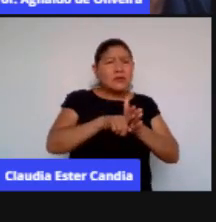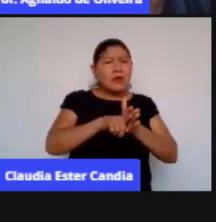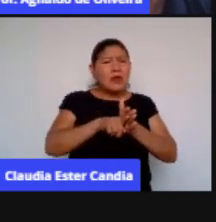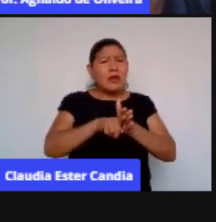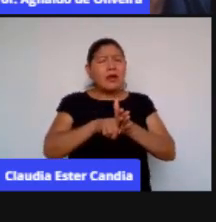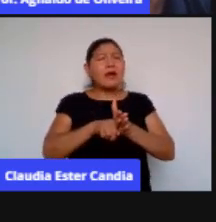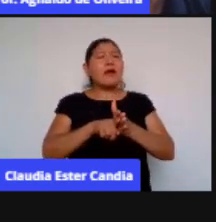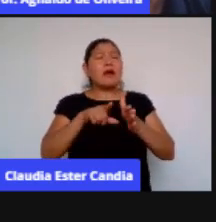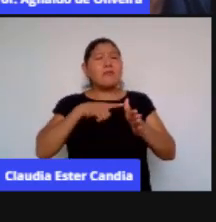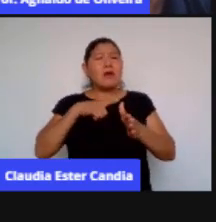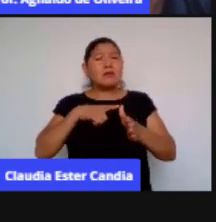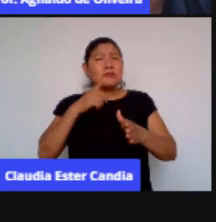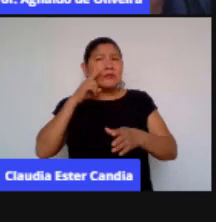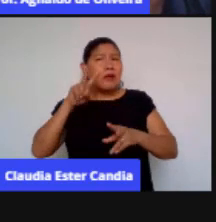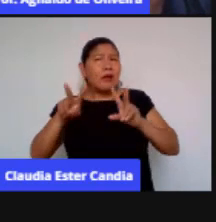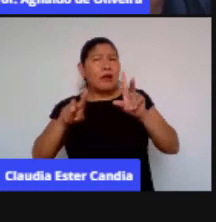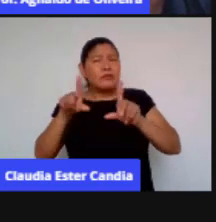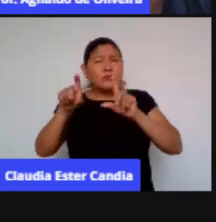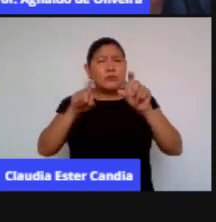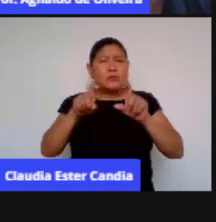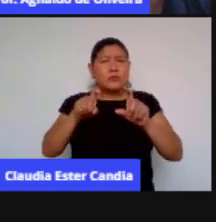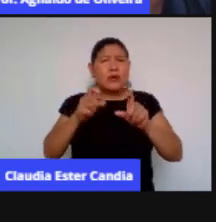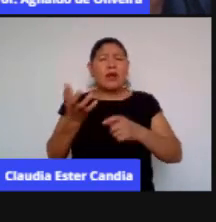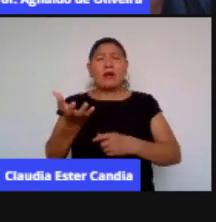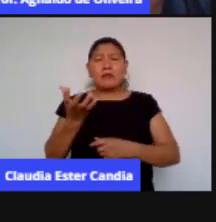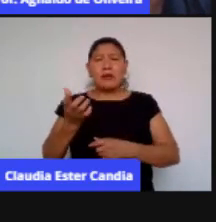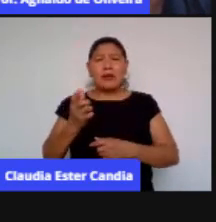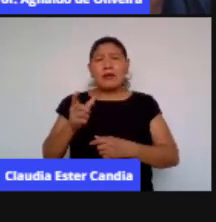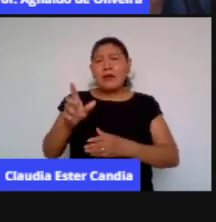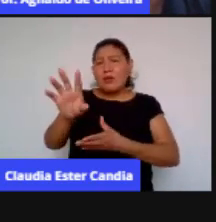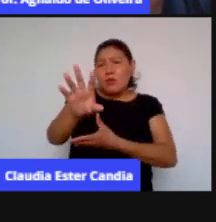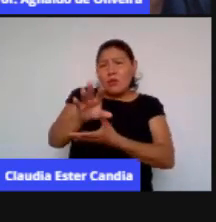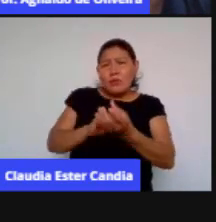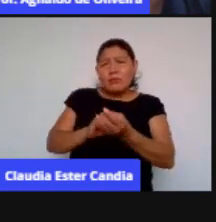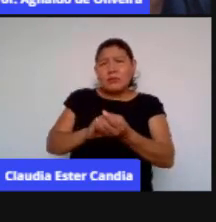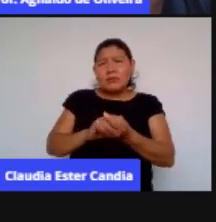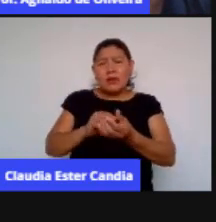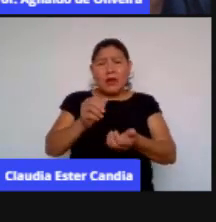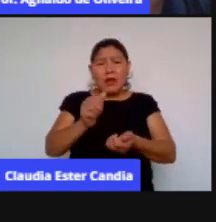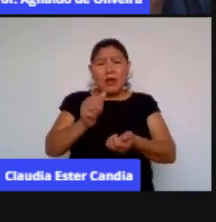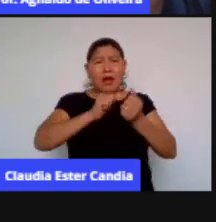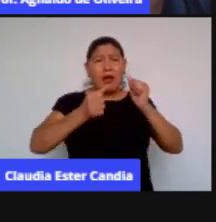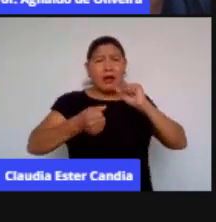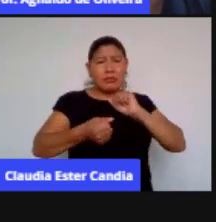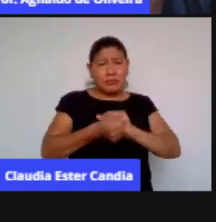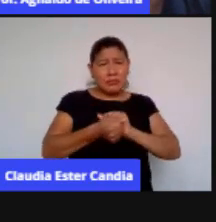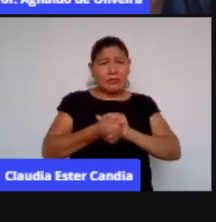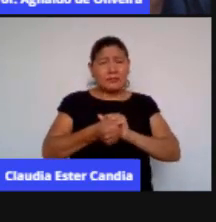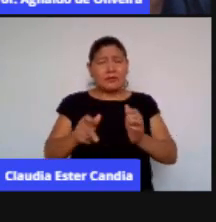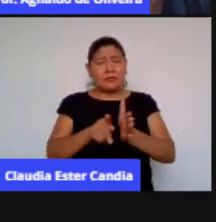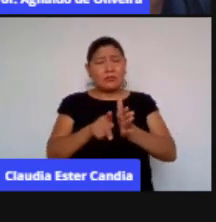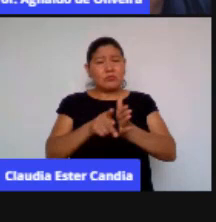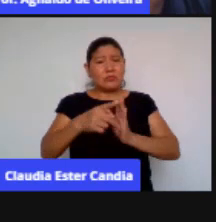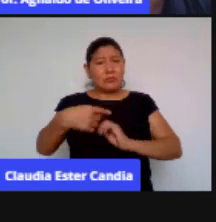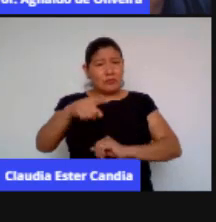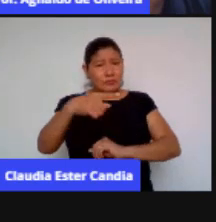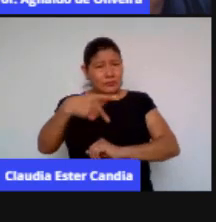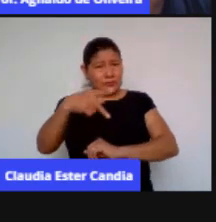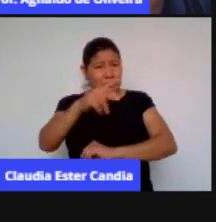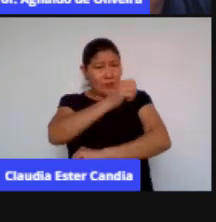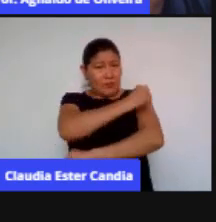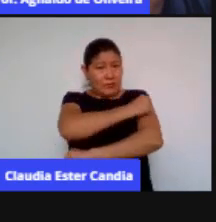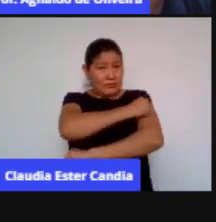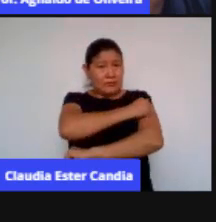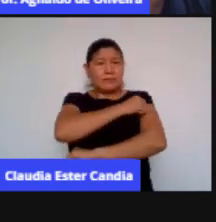adaptar para a sua realidade, né? Então, a gente não vai deixar indicações, mas existem esses materiais, existem pessoas que estão pensando, né, numa